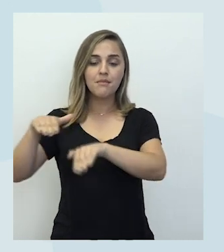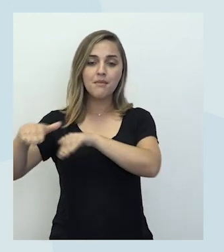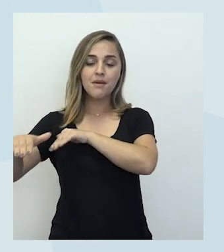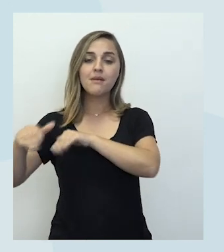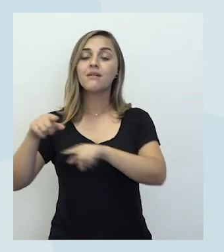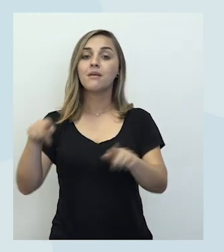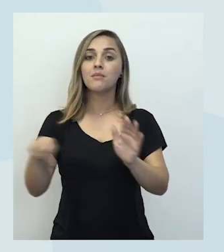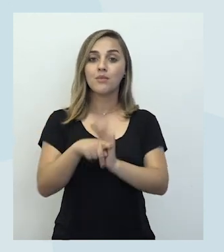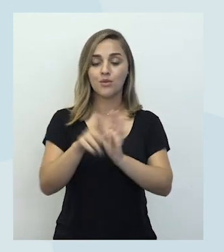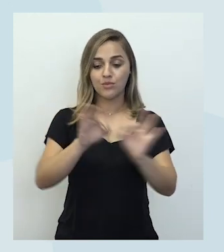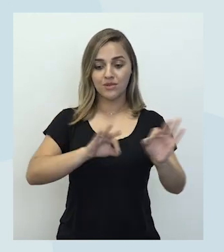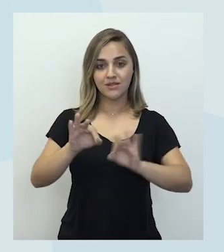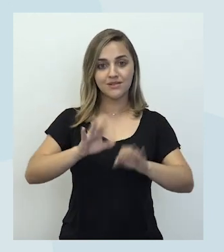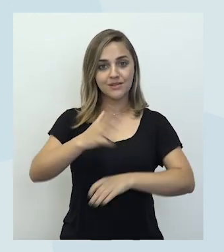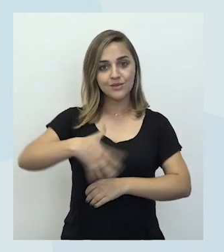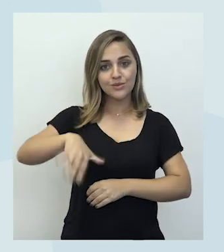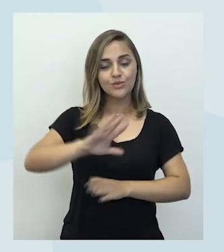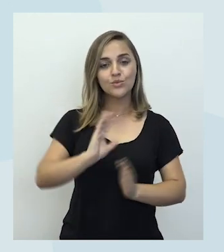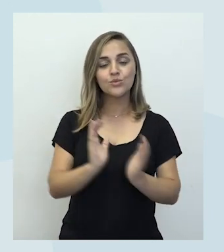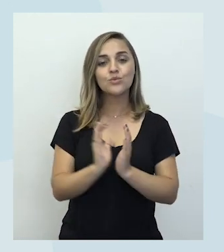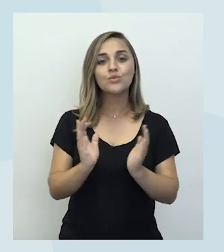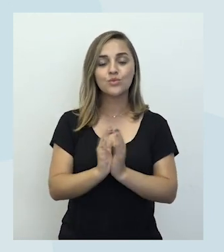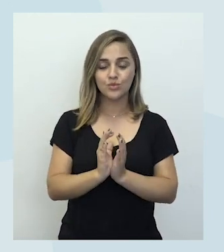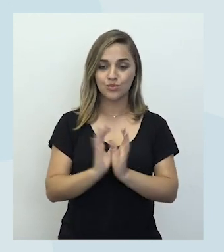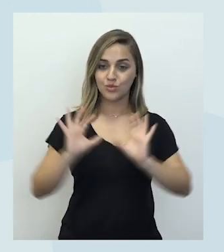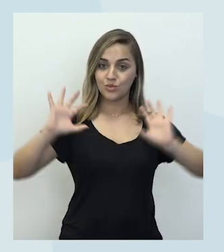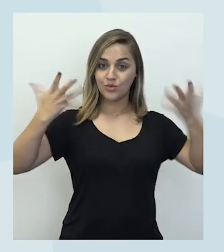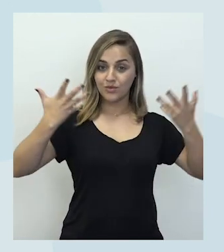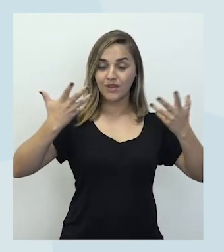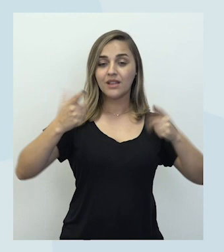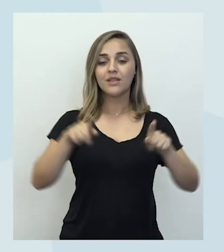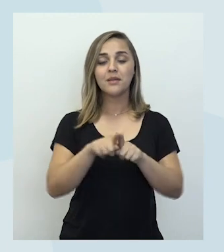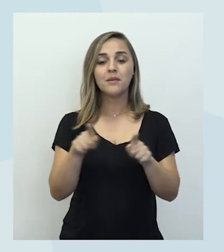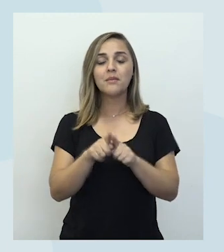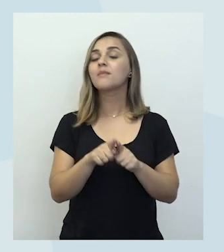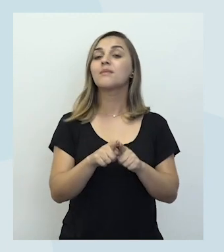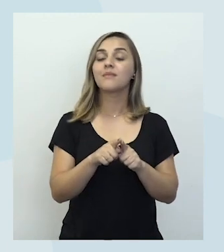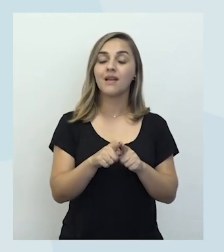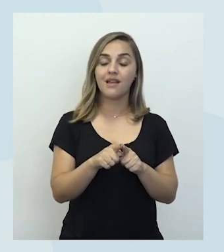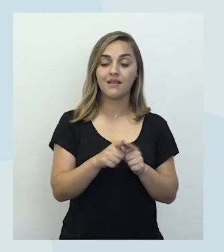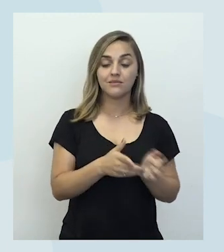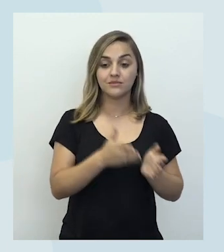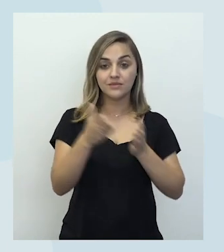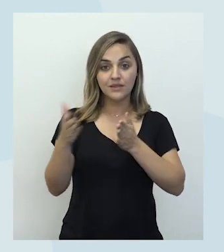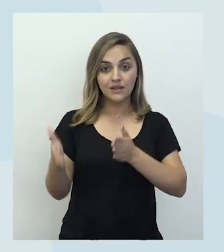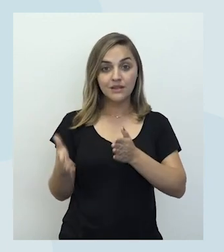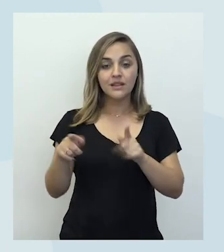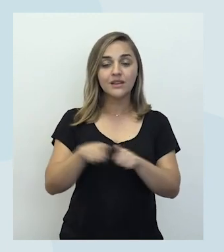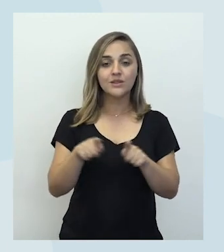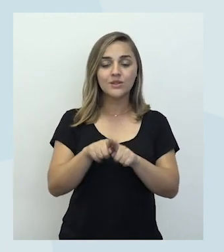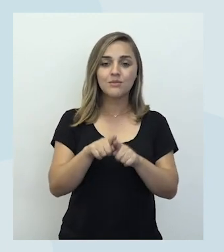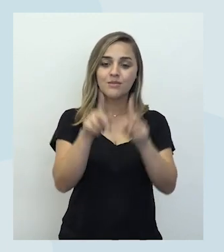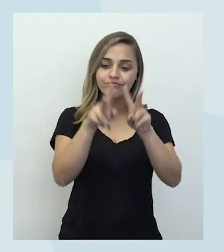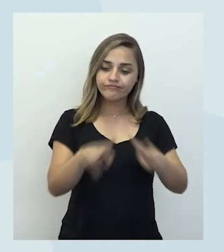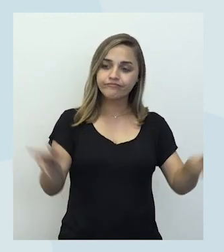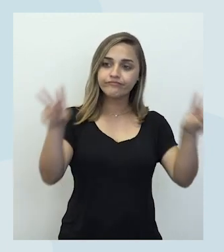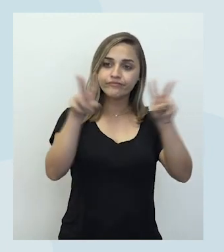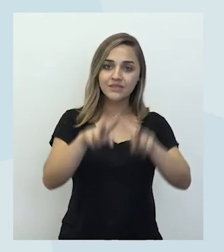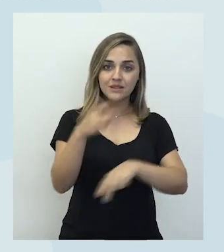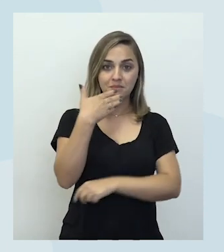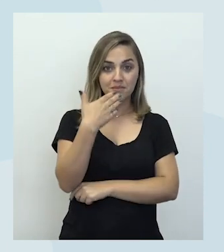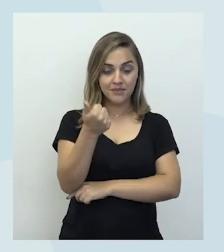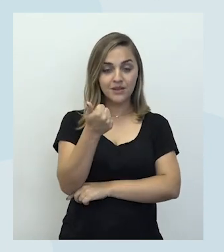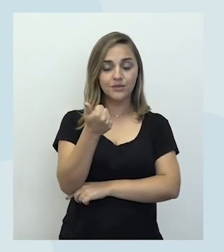que posicionará carros maiores, do tipo utilitários, na lateral do espaço, para maior visibilidade